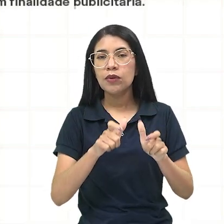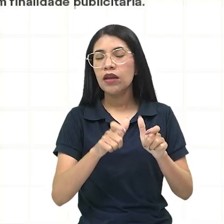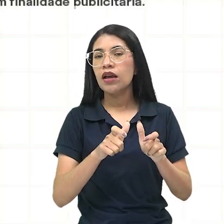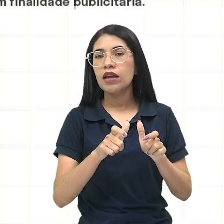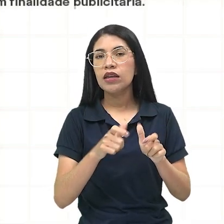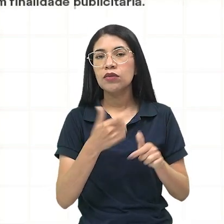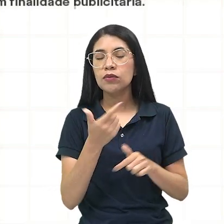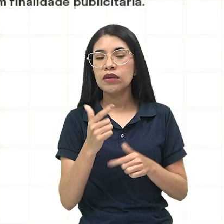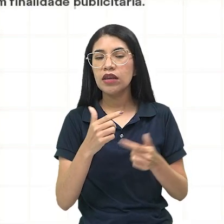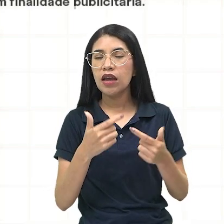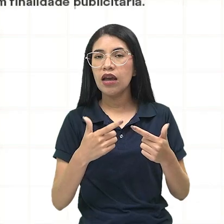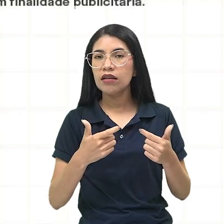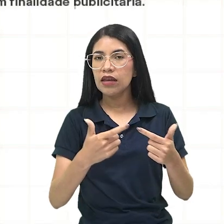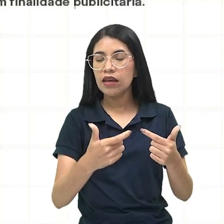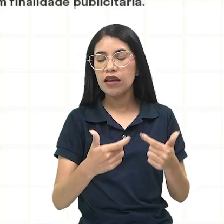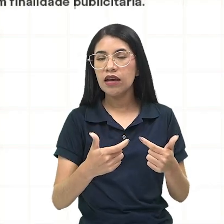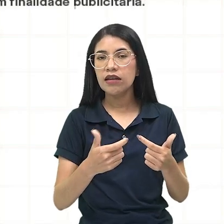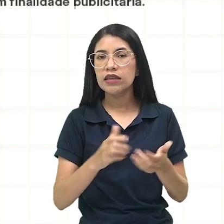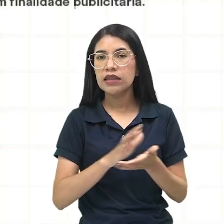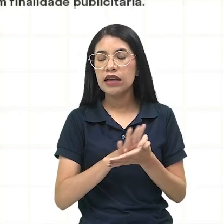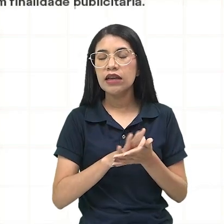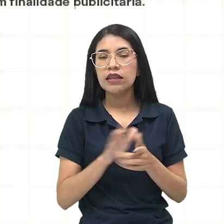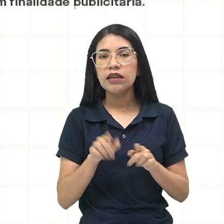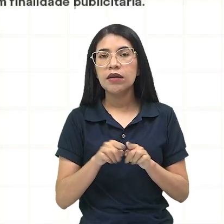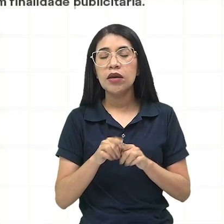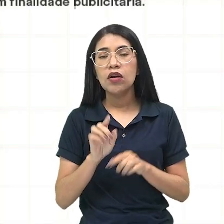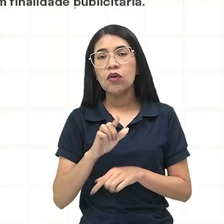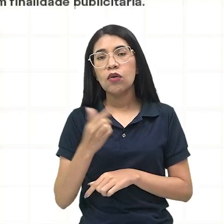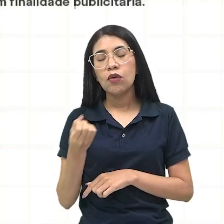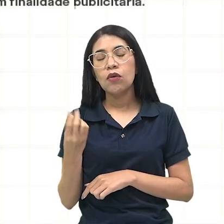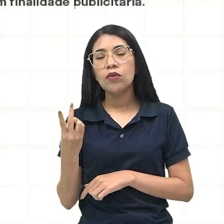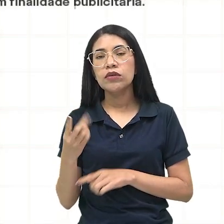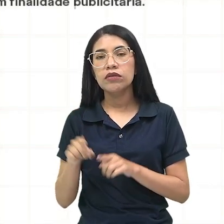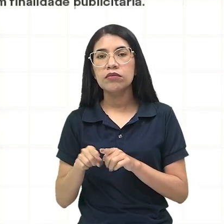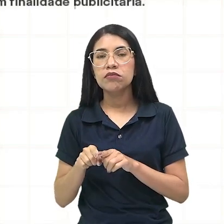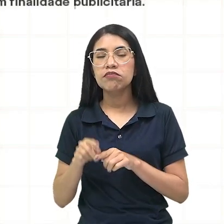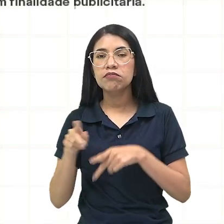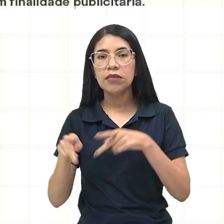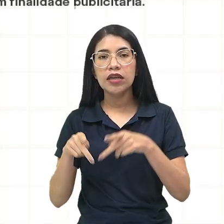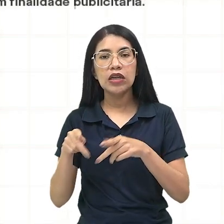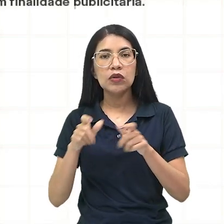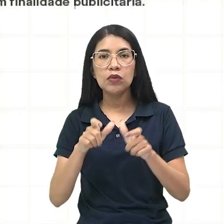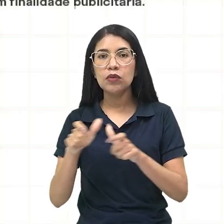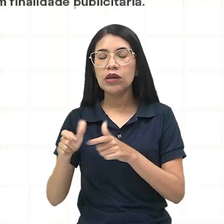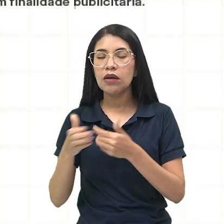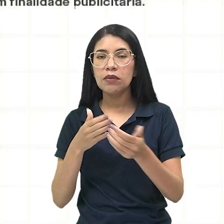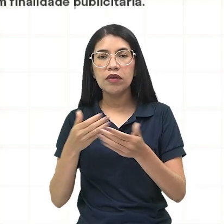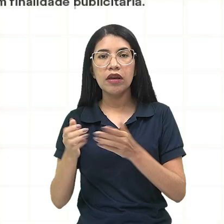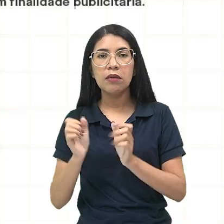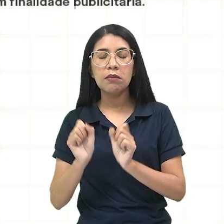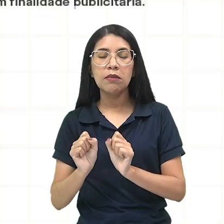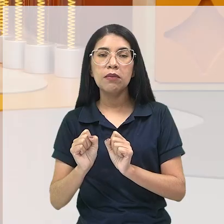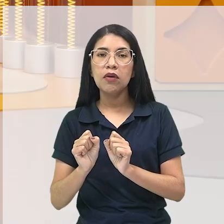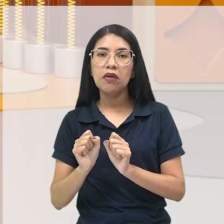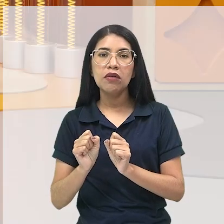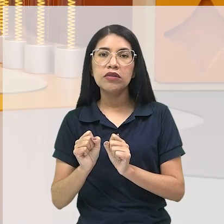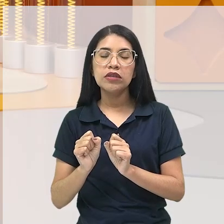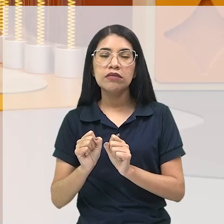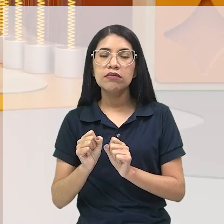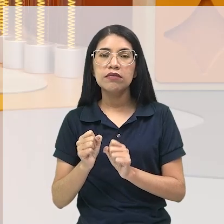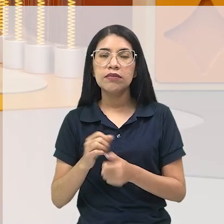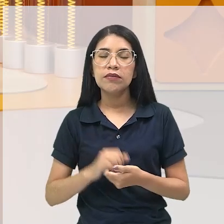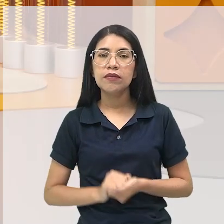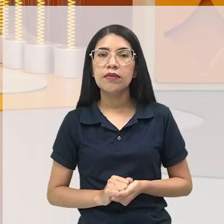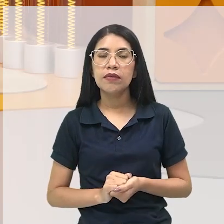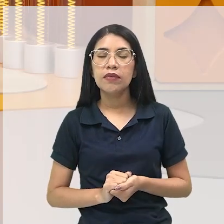que não tenha conflito, que não tenha guerras, ou tem pessoas que acham que qualquer lugar para onde ela for serve. E é por isso